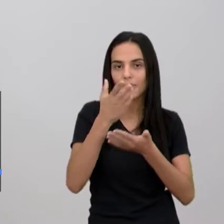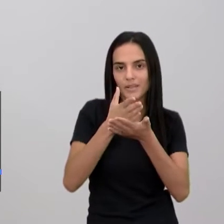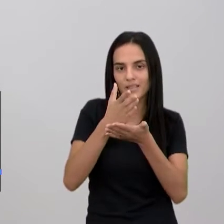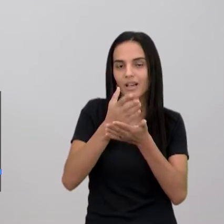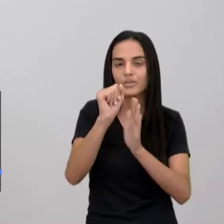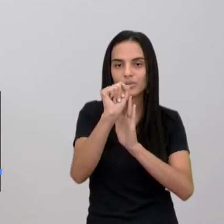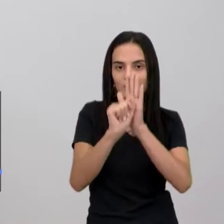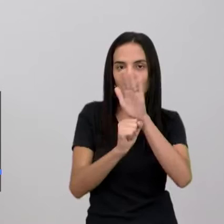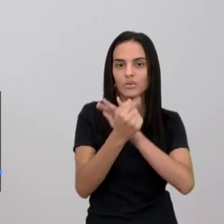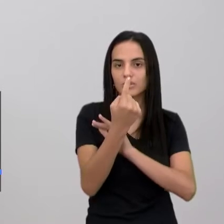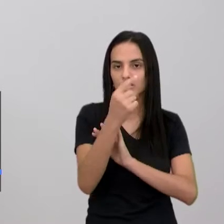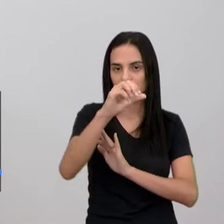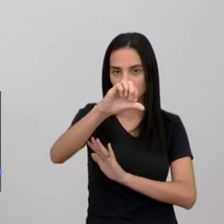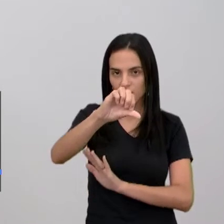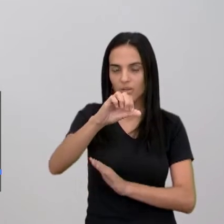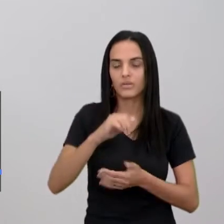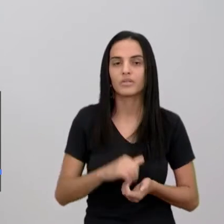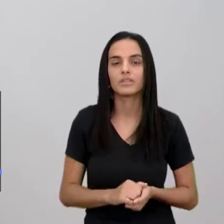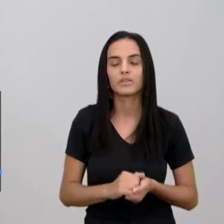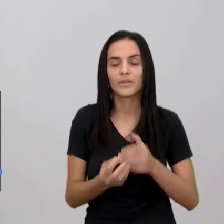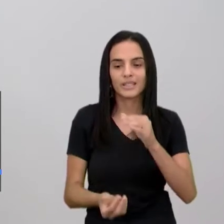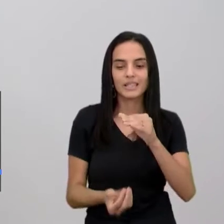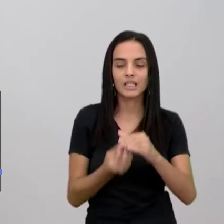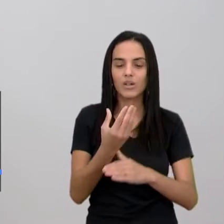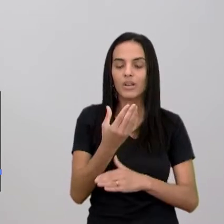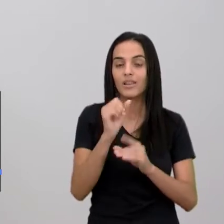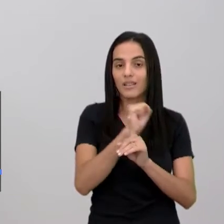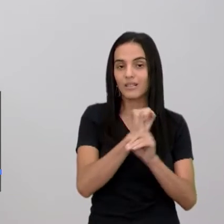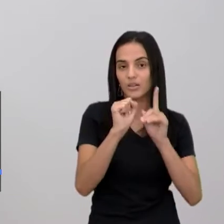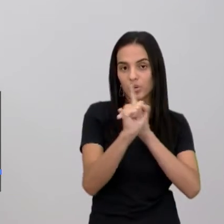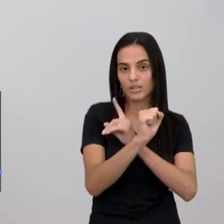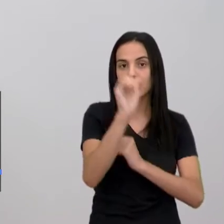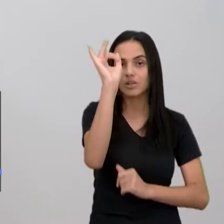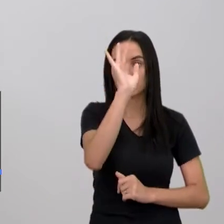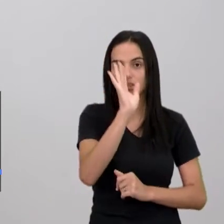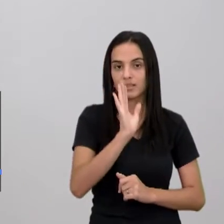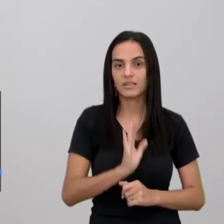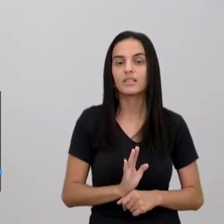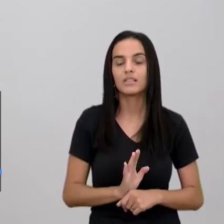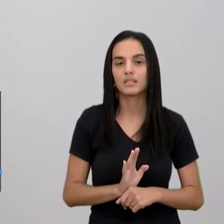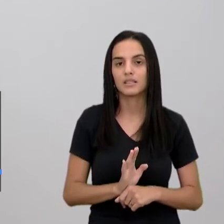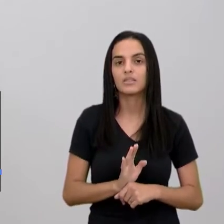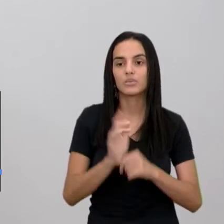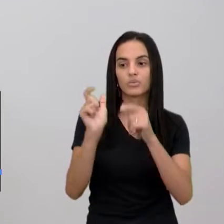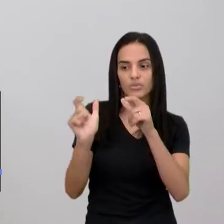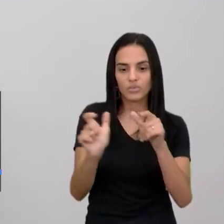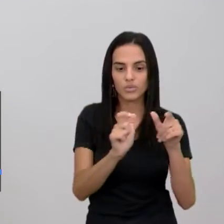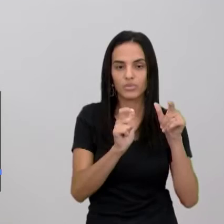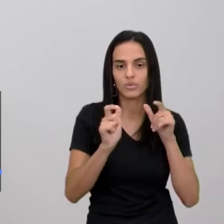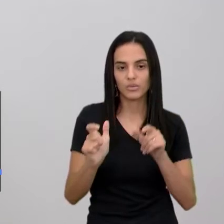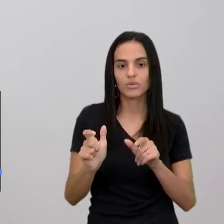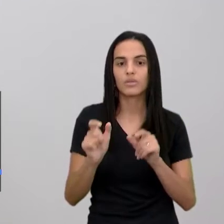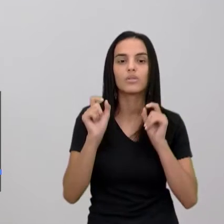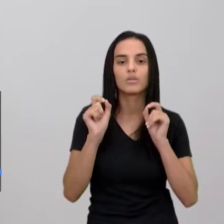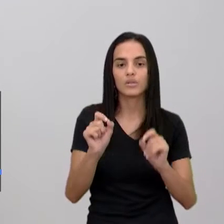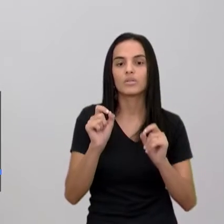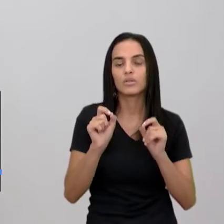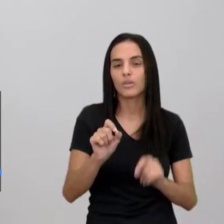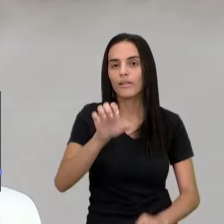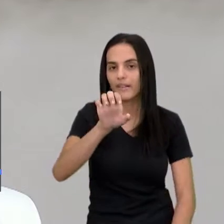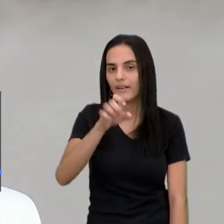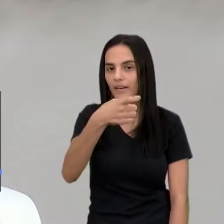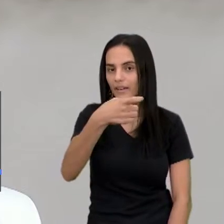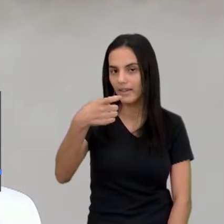século XIX, foi se criando na sociedade brasileira, nos habitantes locais, o tal do